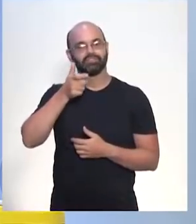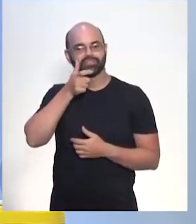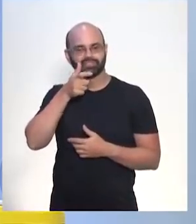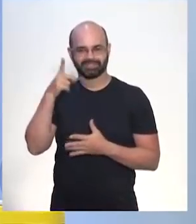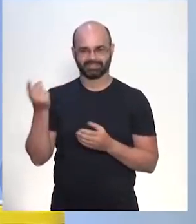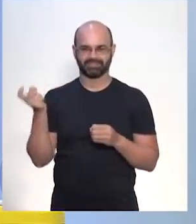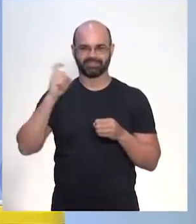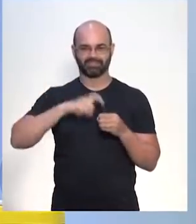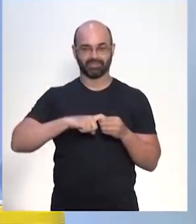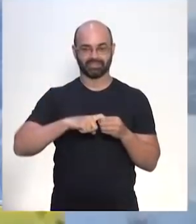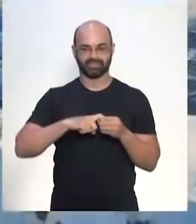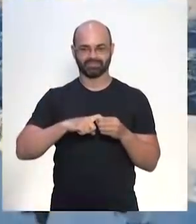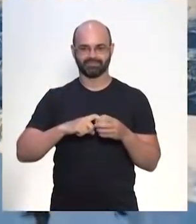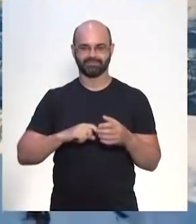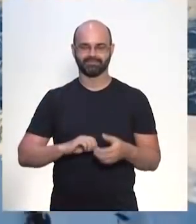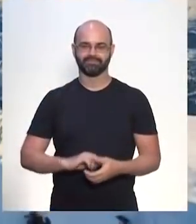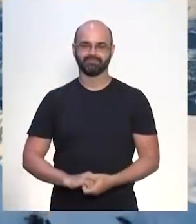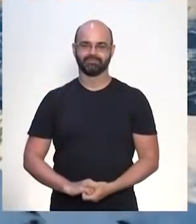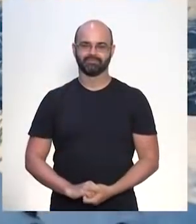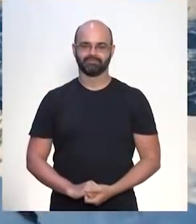volta.